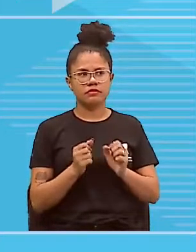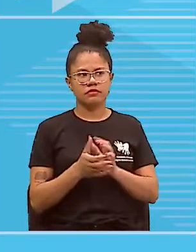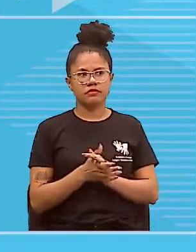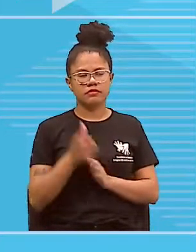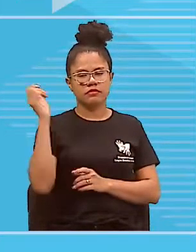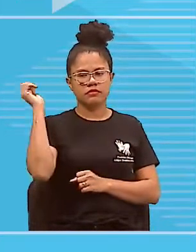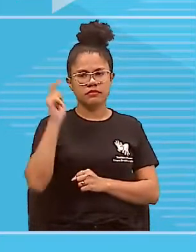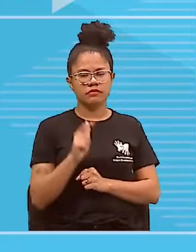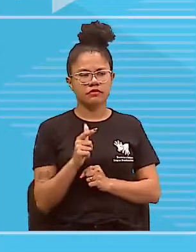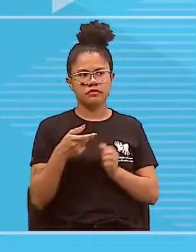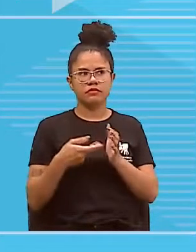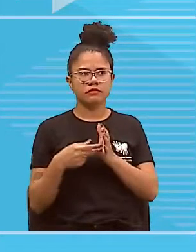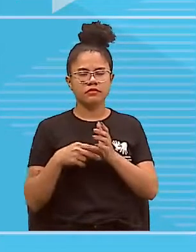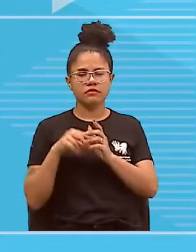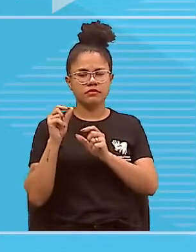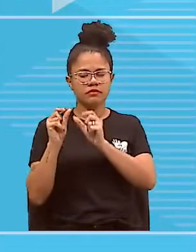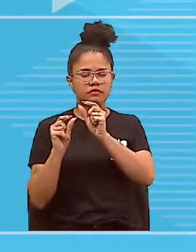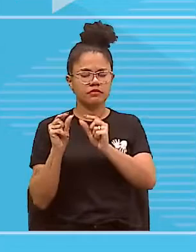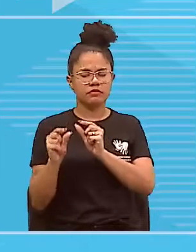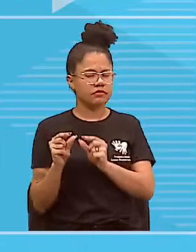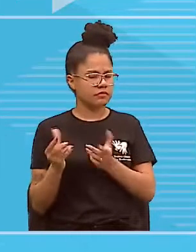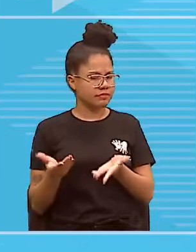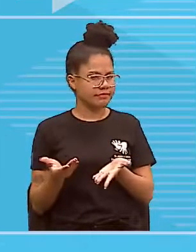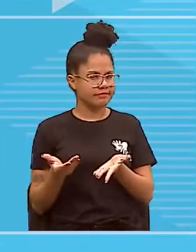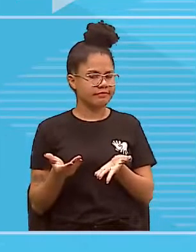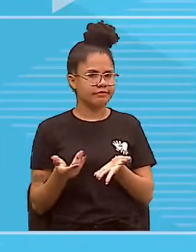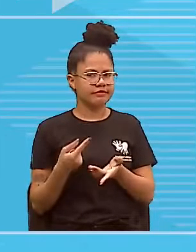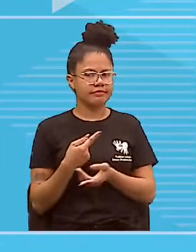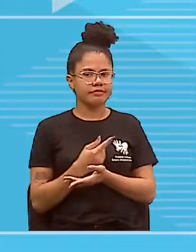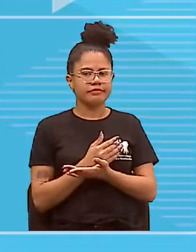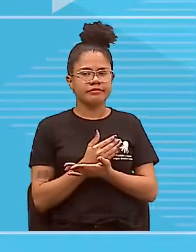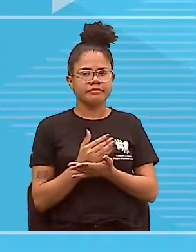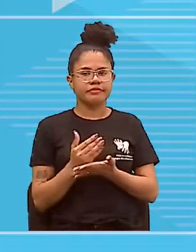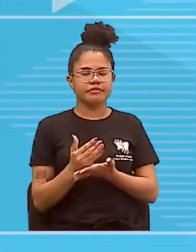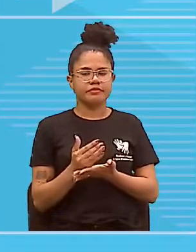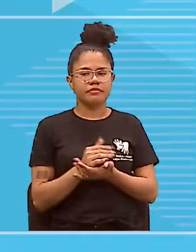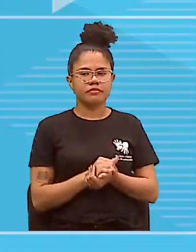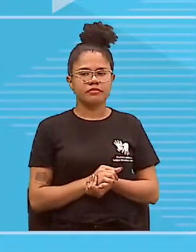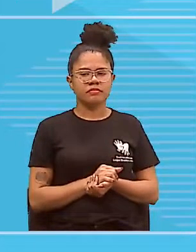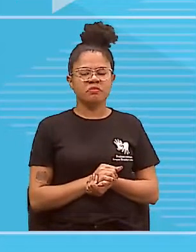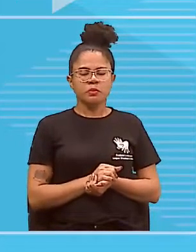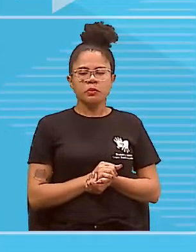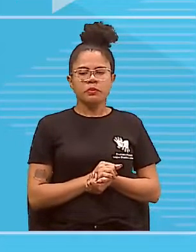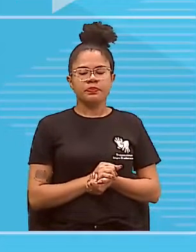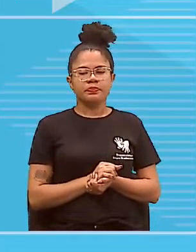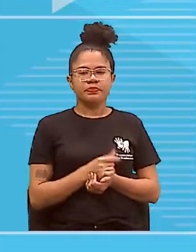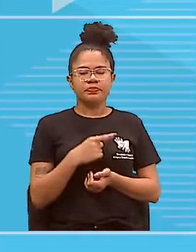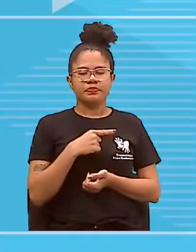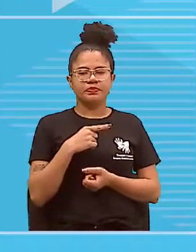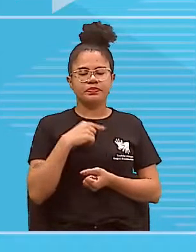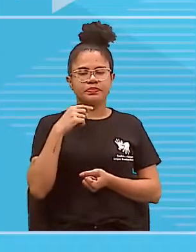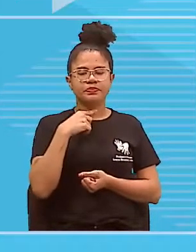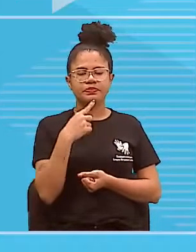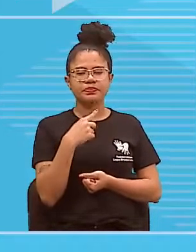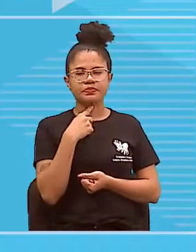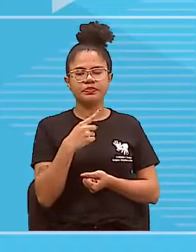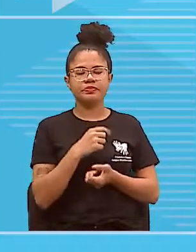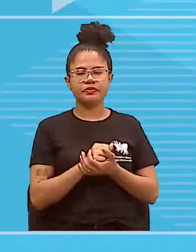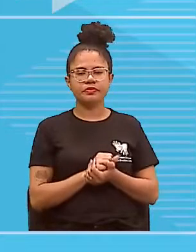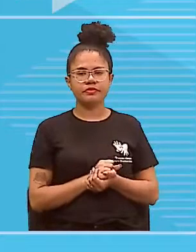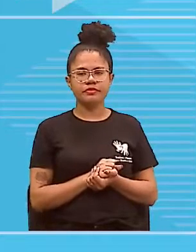uma partícula tá então hiden começou se questionar a